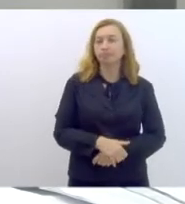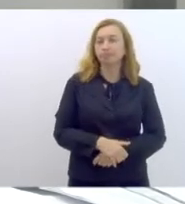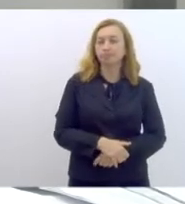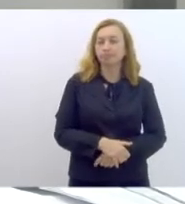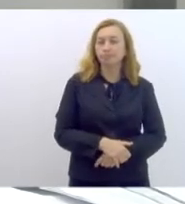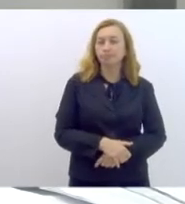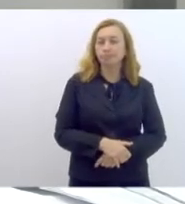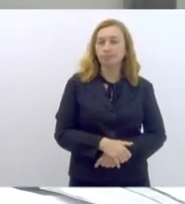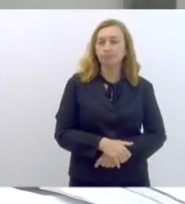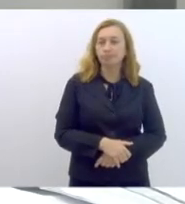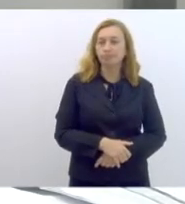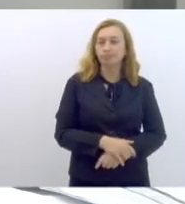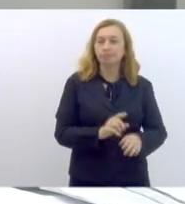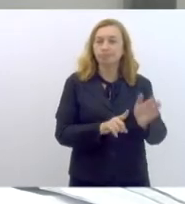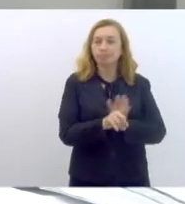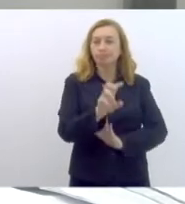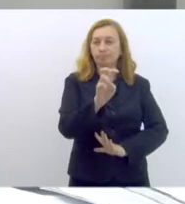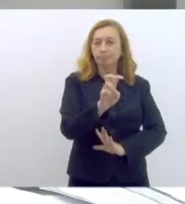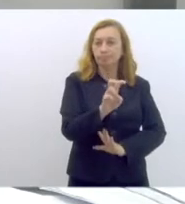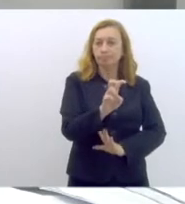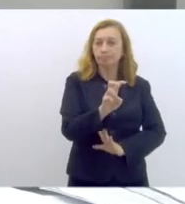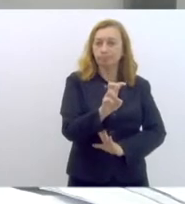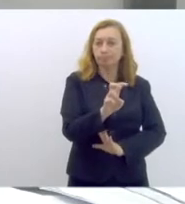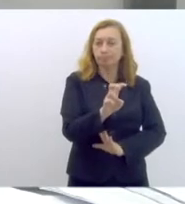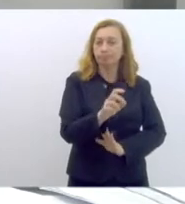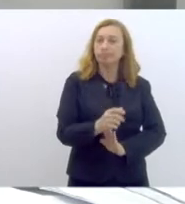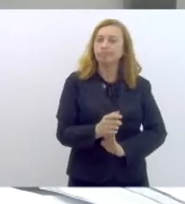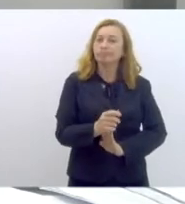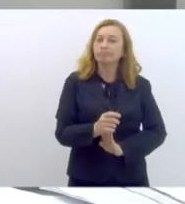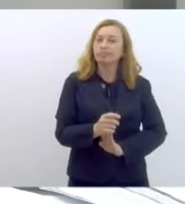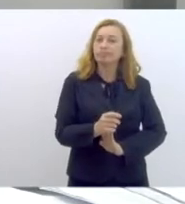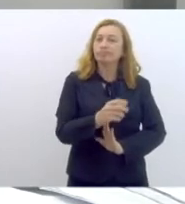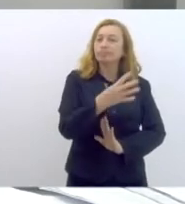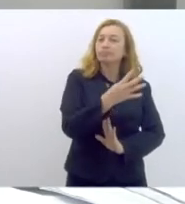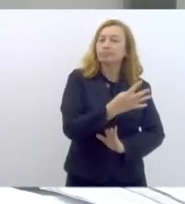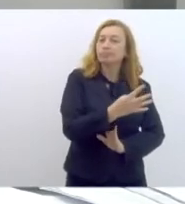está ali na pergunta 5, ela era de